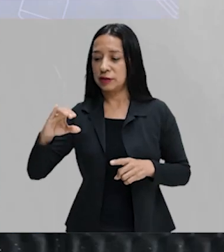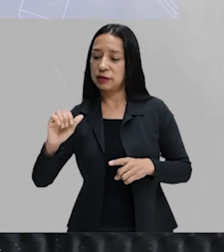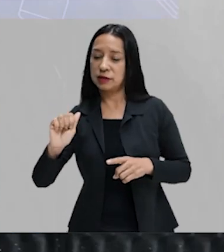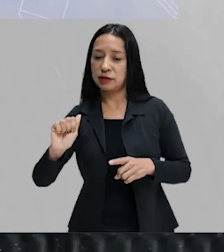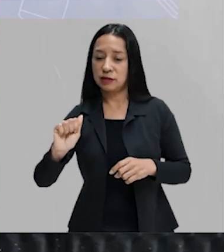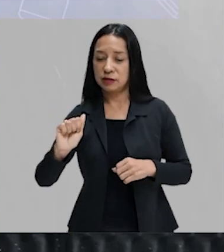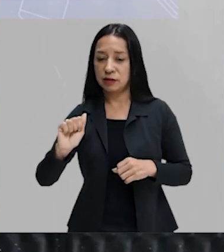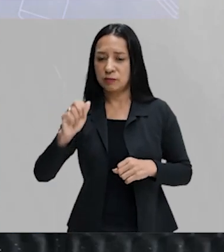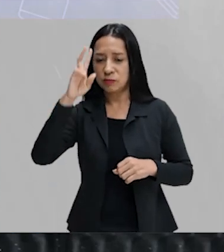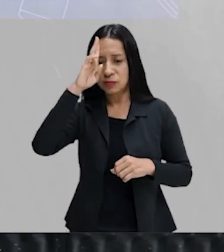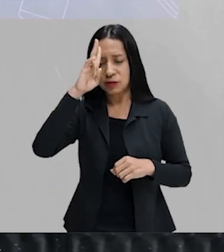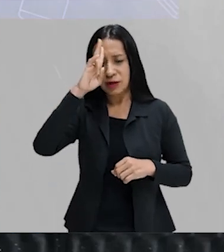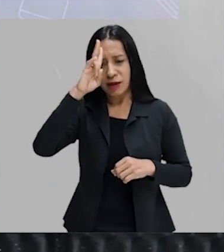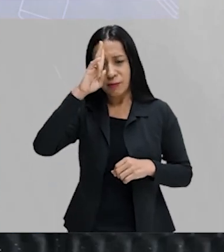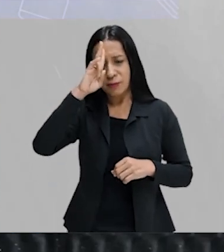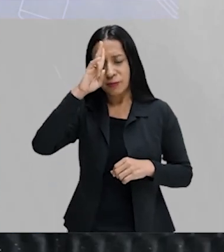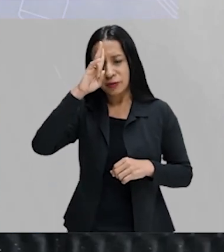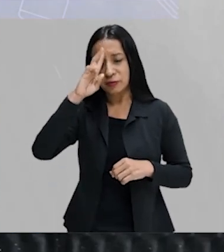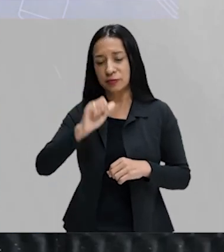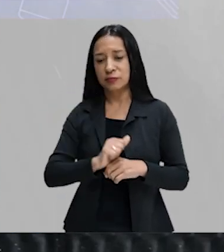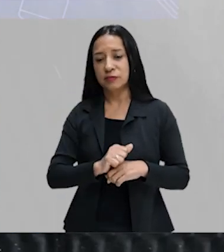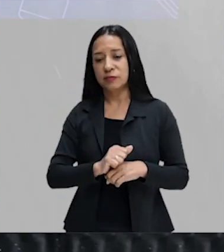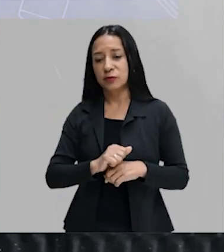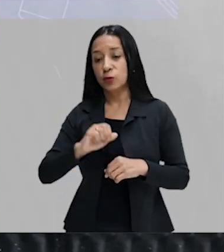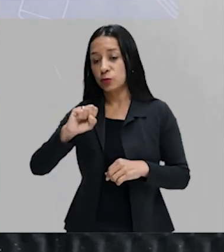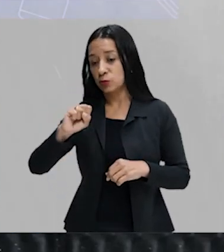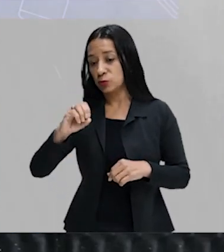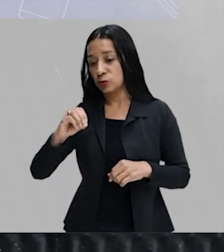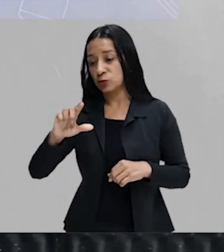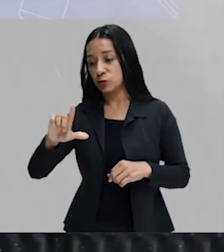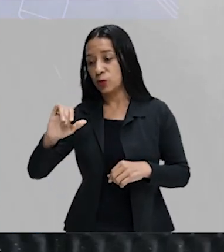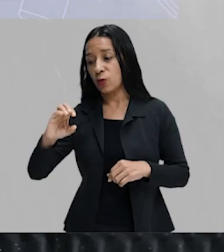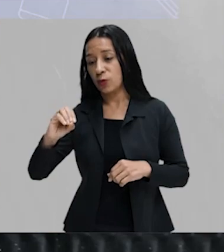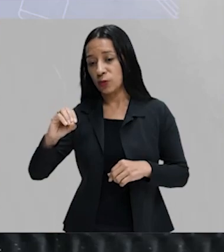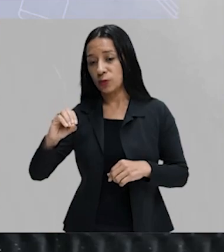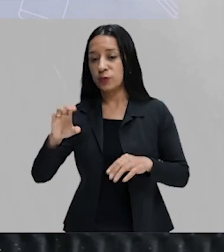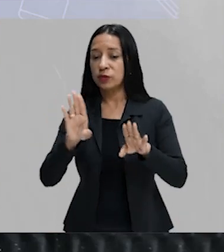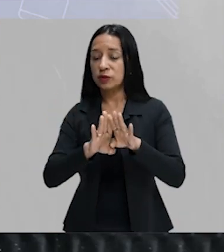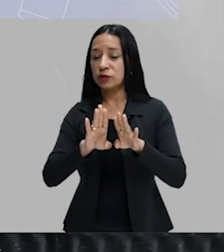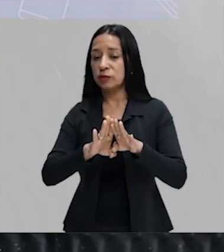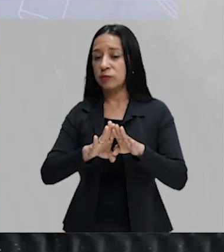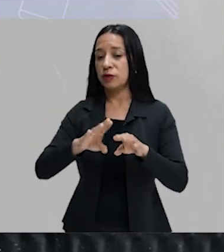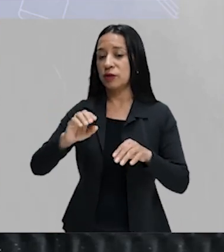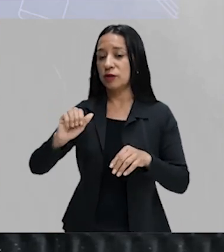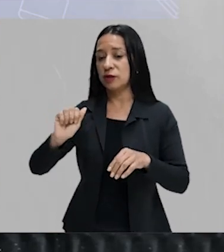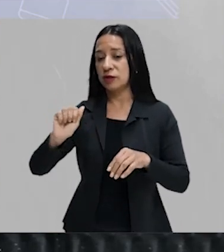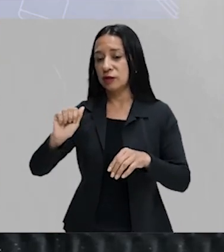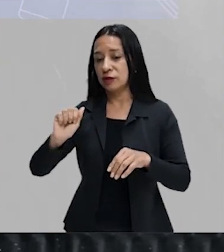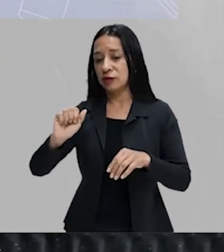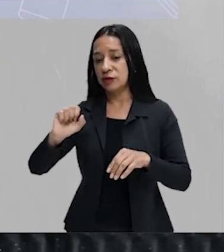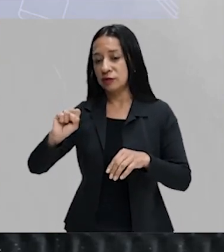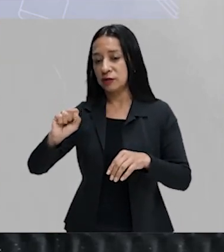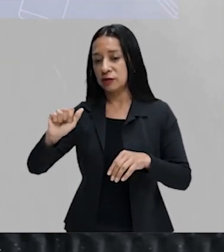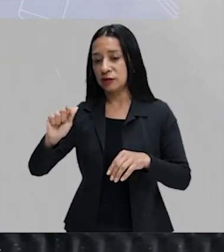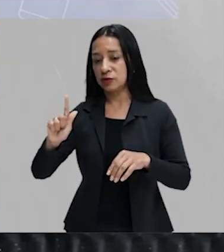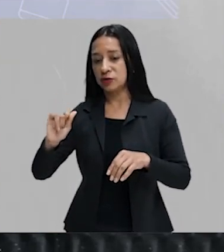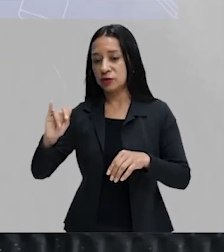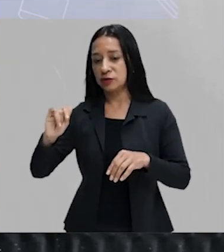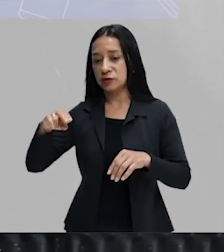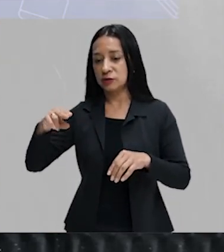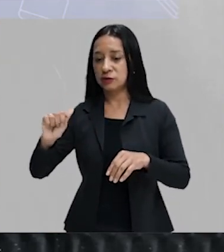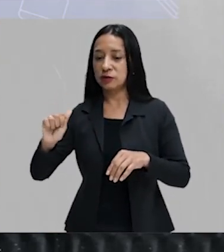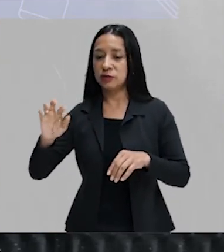sólio e a tênia saginata, né, que forma a famosa barriga d'água, né? Tem gente que tem a barriga